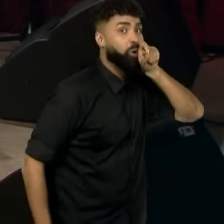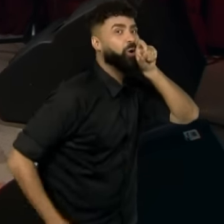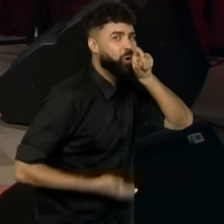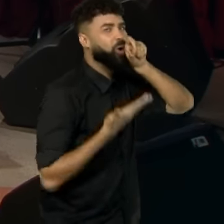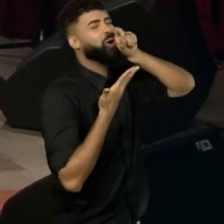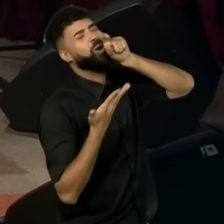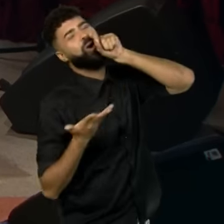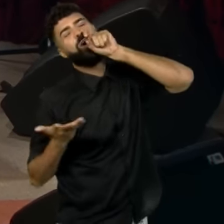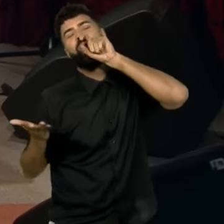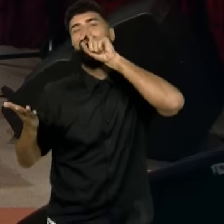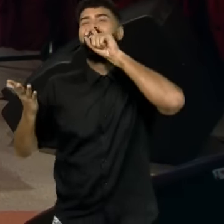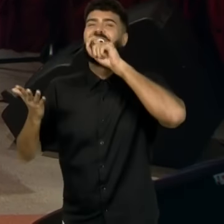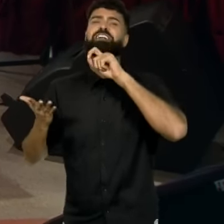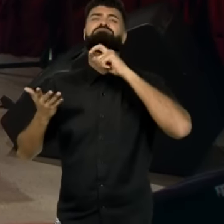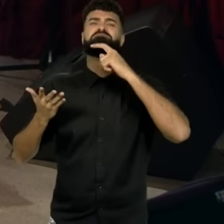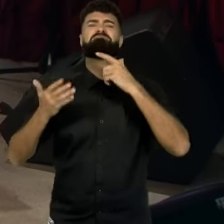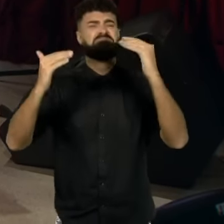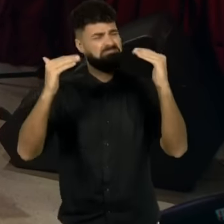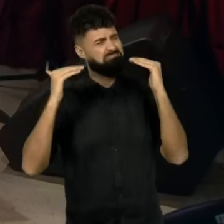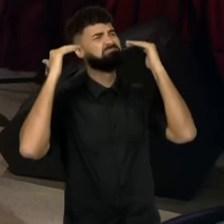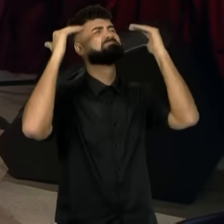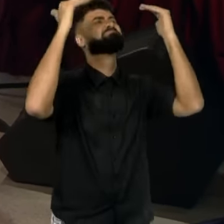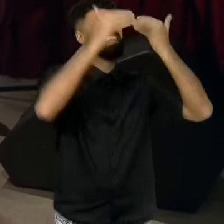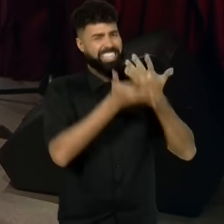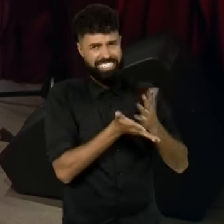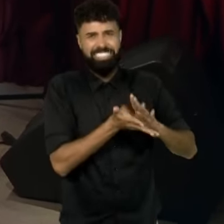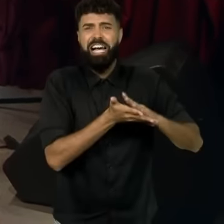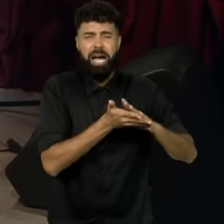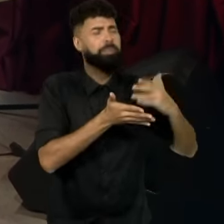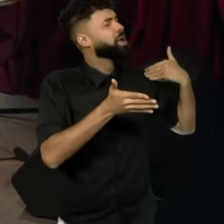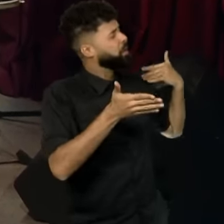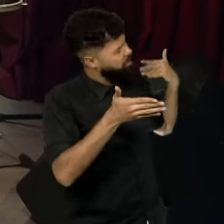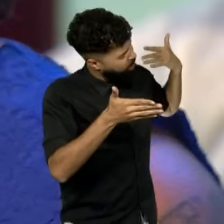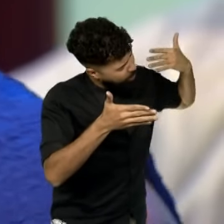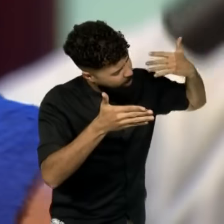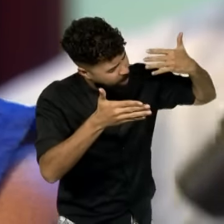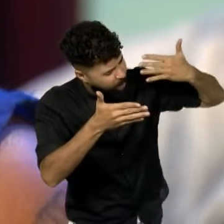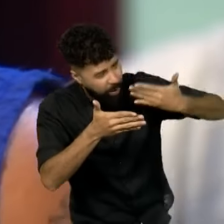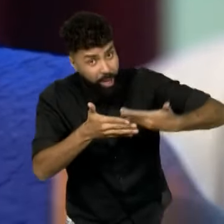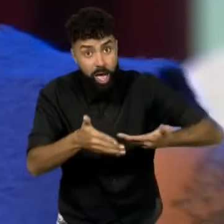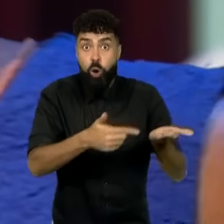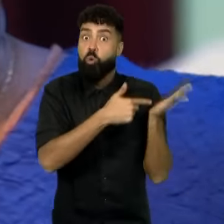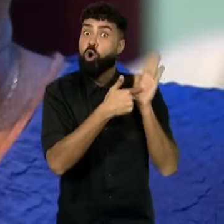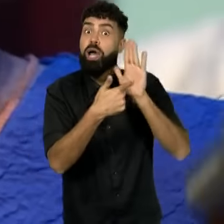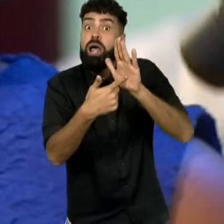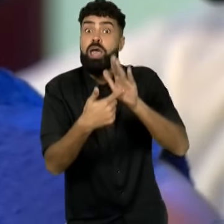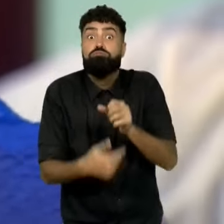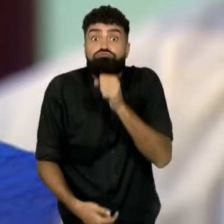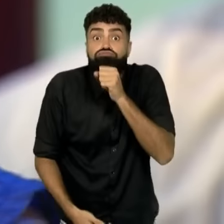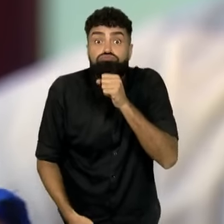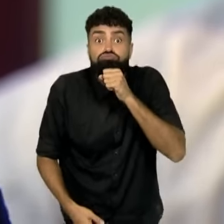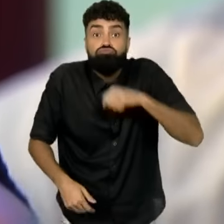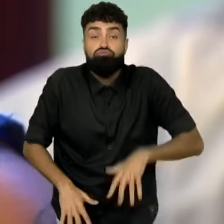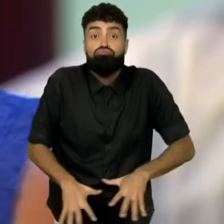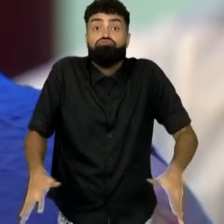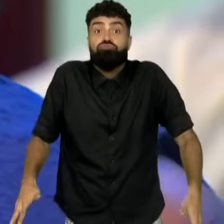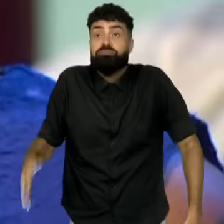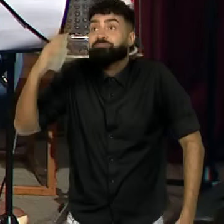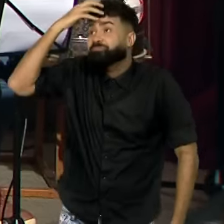Portela é a deusa do samba, o passado revela, e tem a velha guarda como